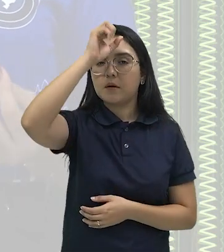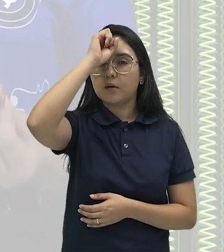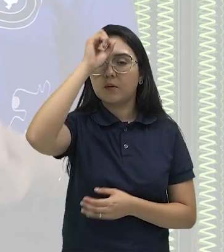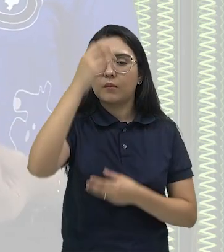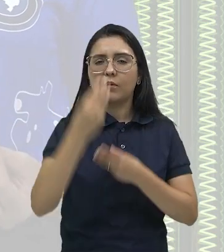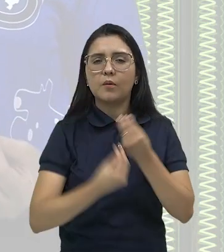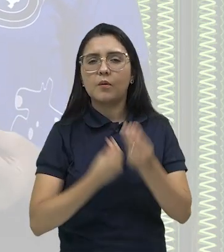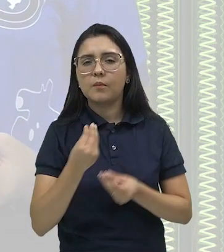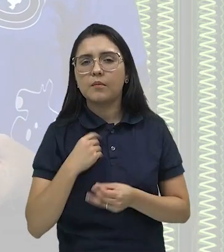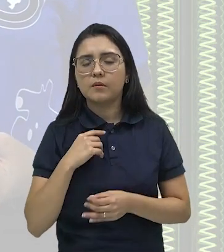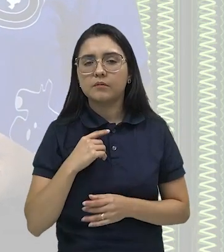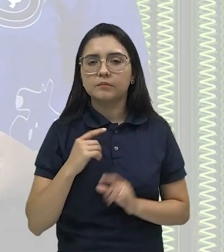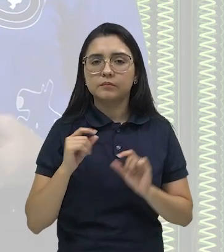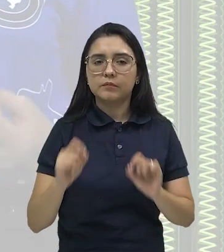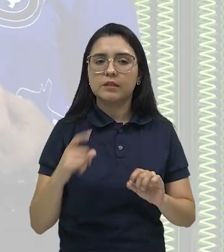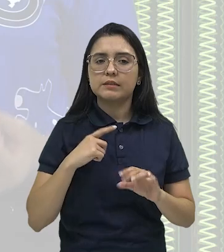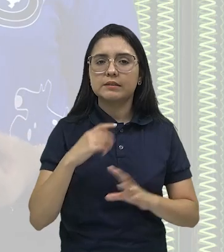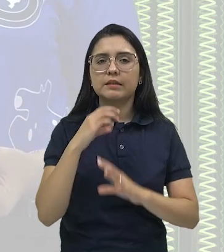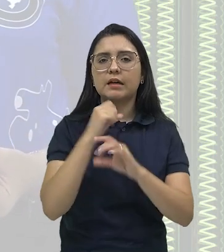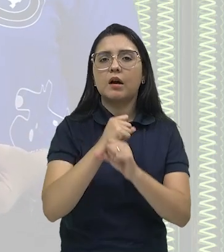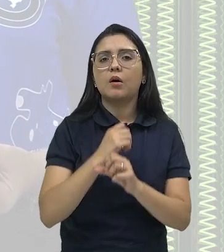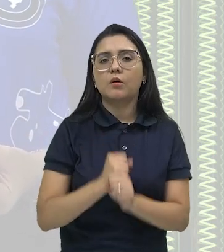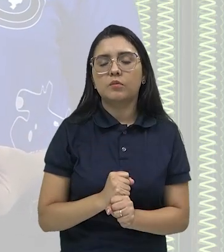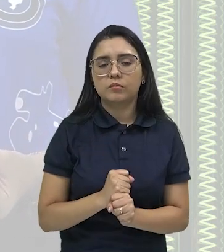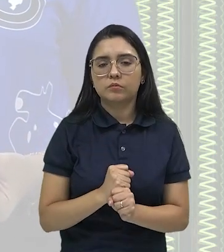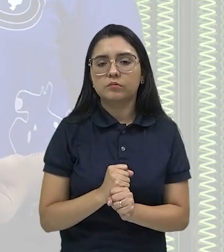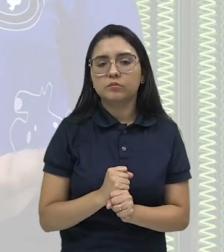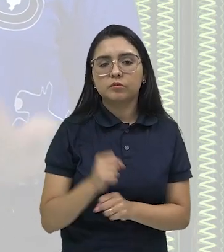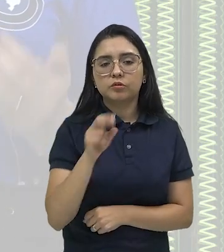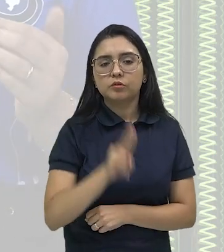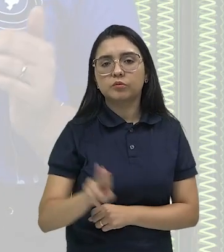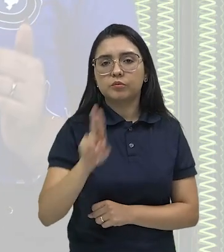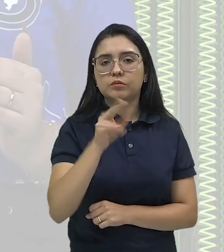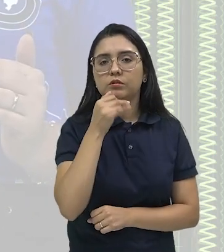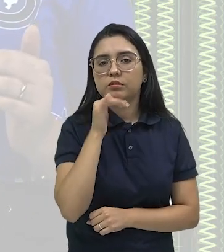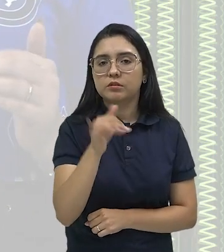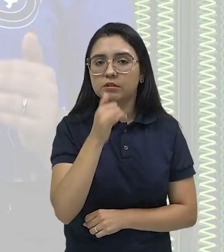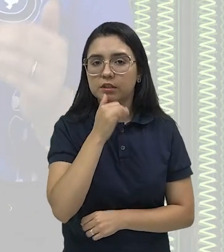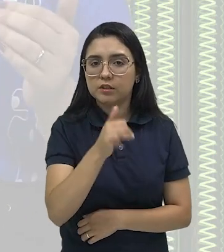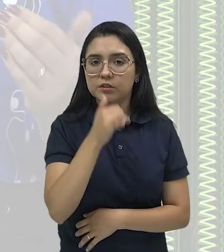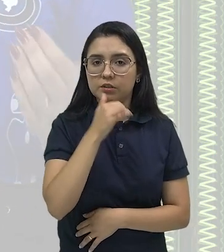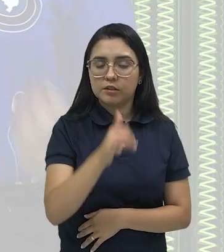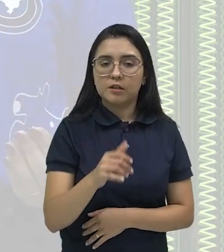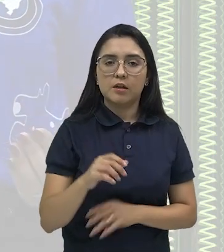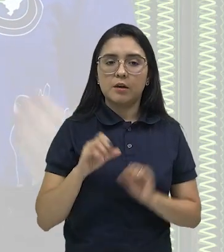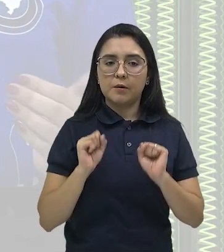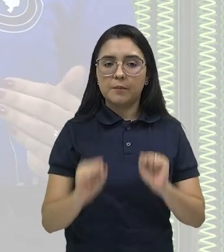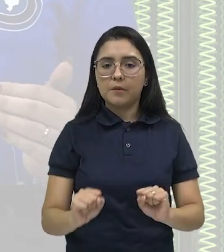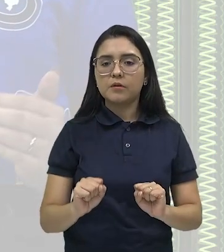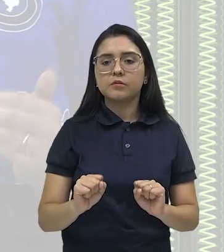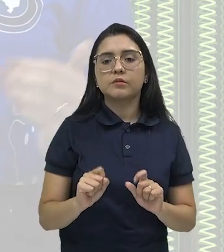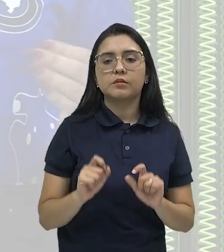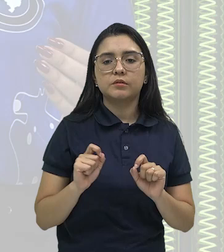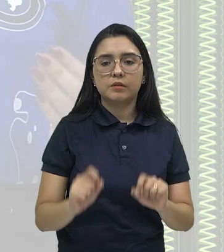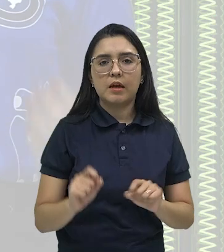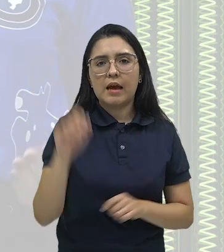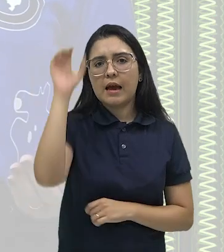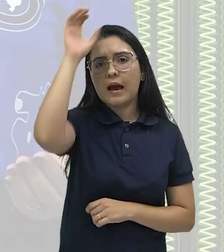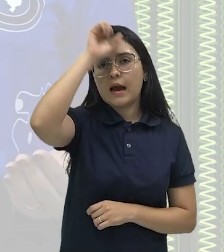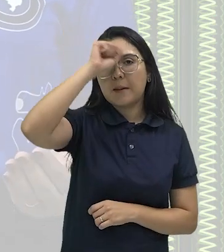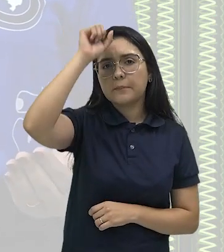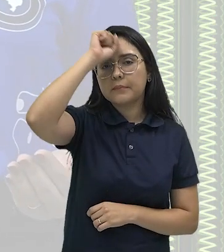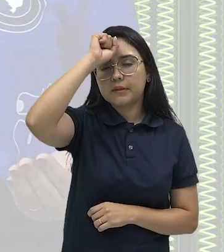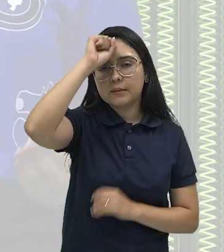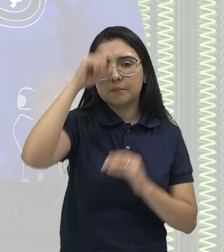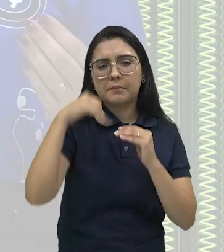que funciona esse cálculo de consumo de energia elétrica. Será que eu posso me antecipar? Será que eu posso aprender um pouco